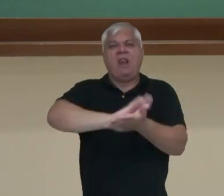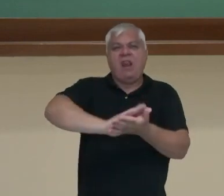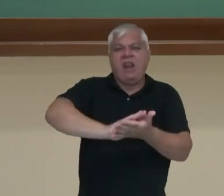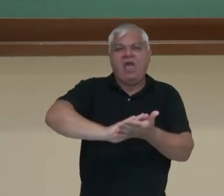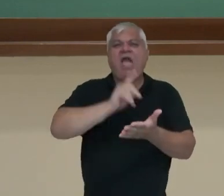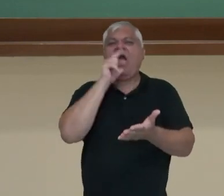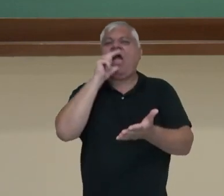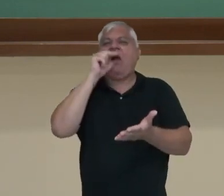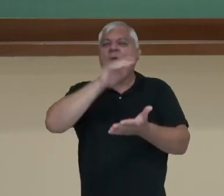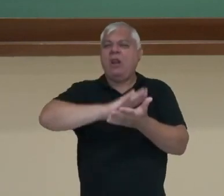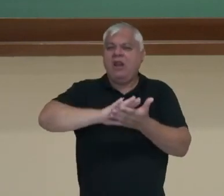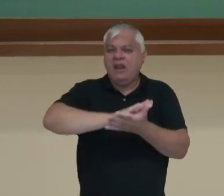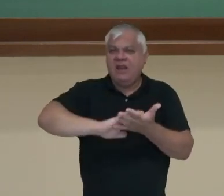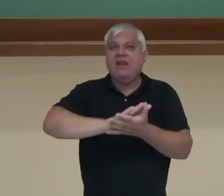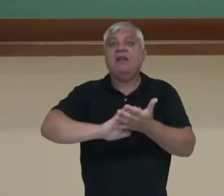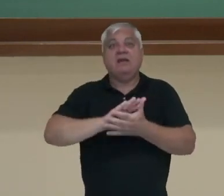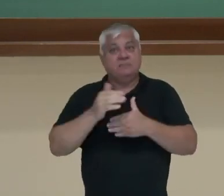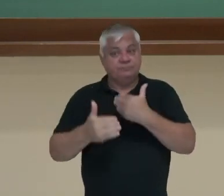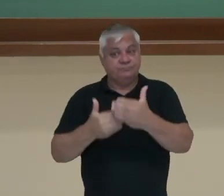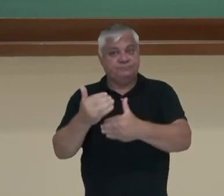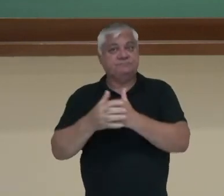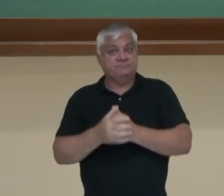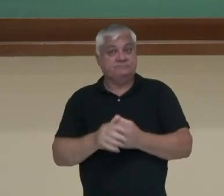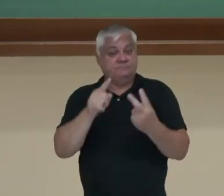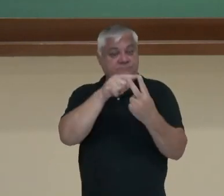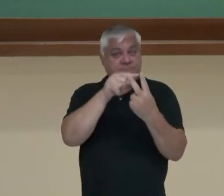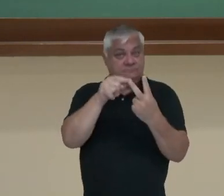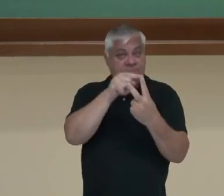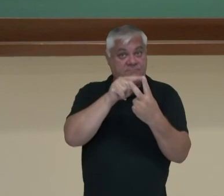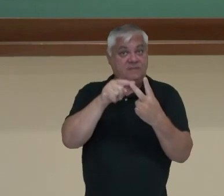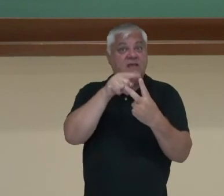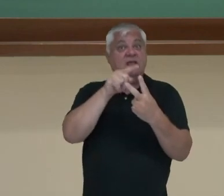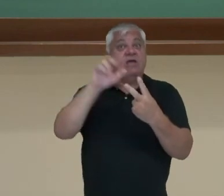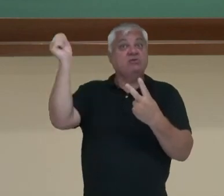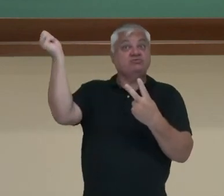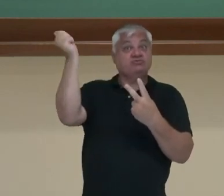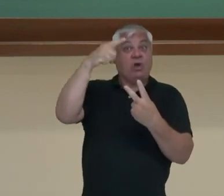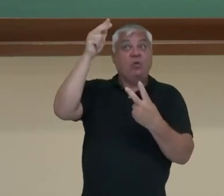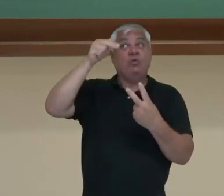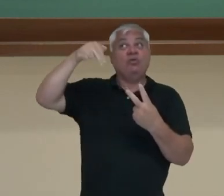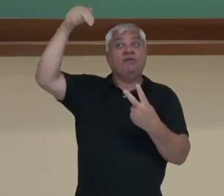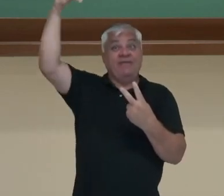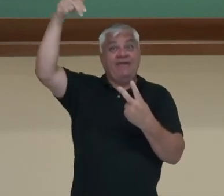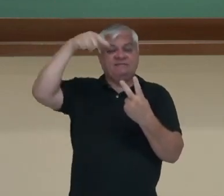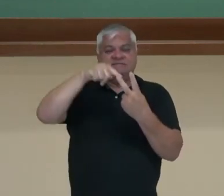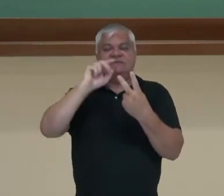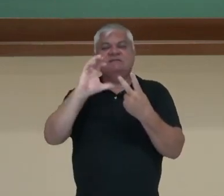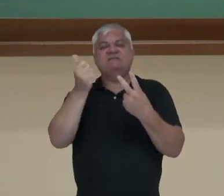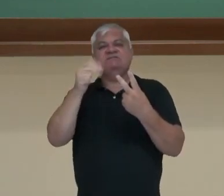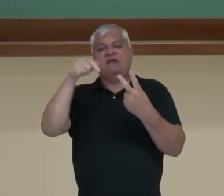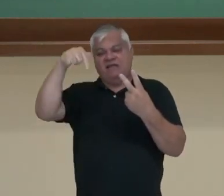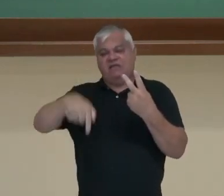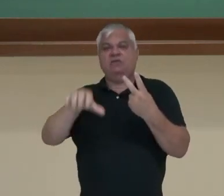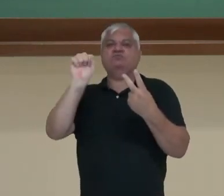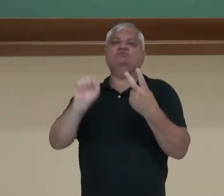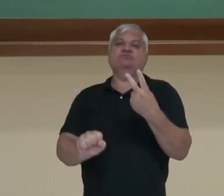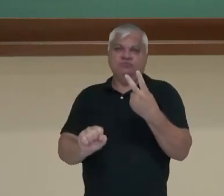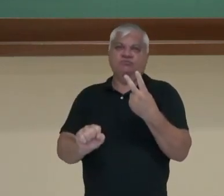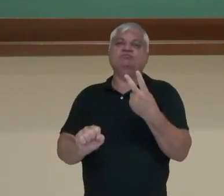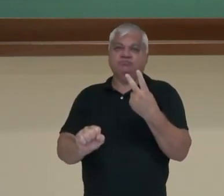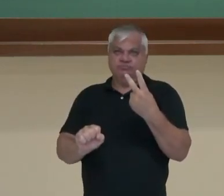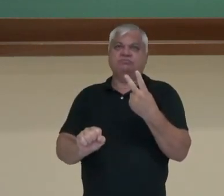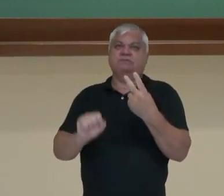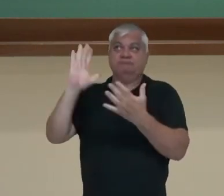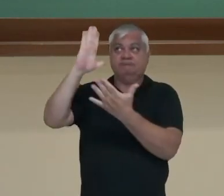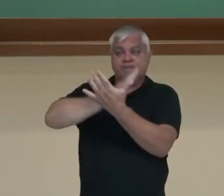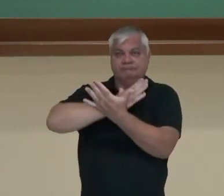dessalgar, inclusive, ela. É um outro processo. Mas dois exemplos, né? Carne de sol mais no Nordeste e o charque mais utilizado na região do sul